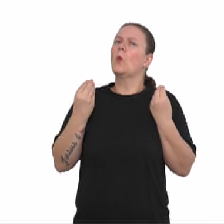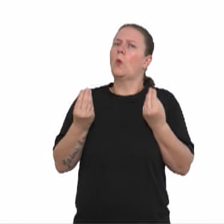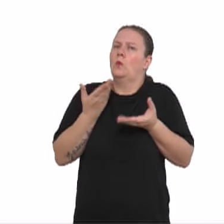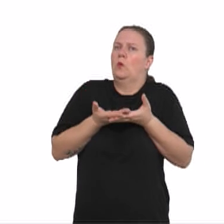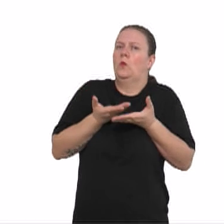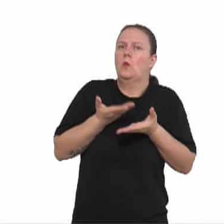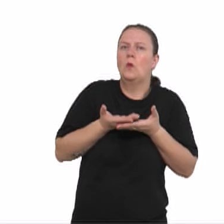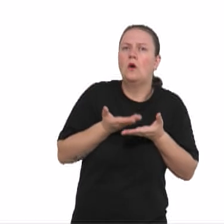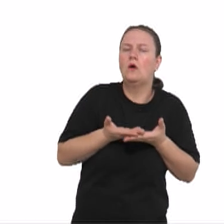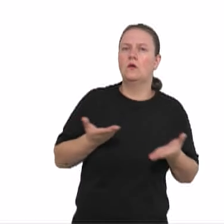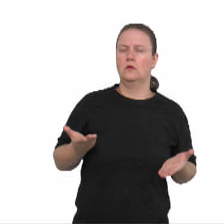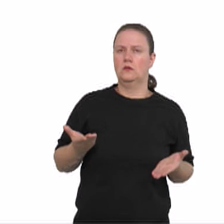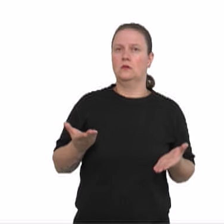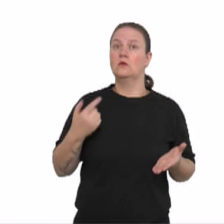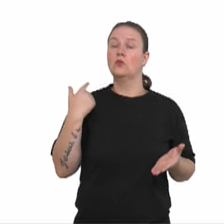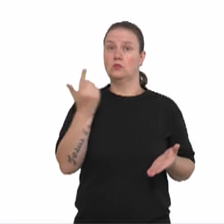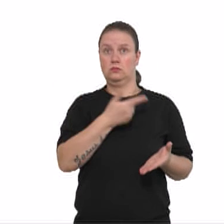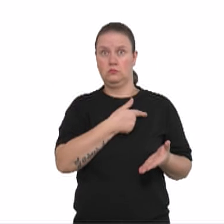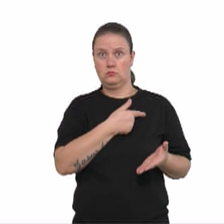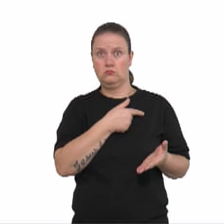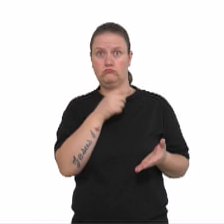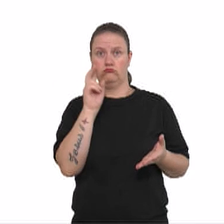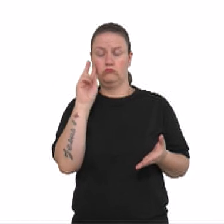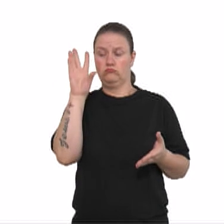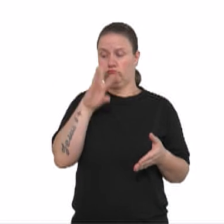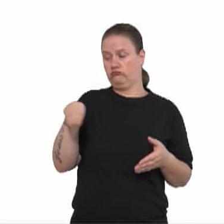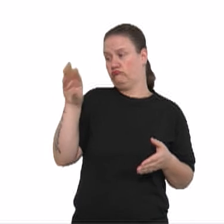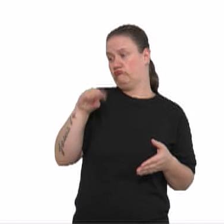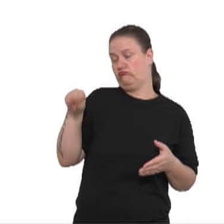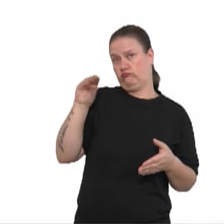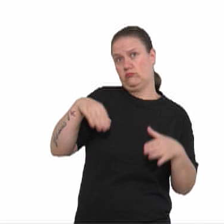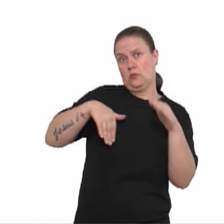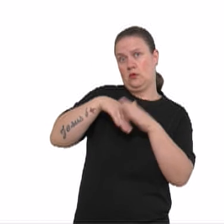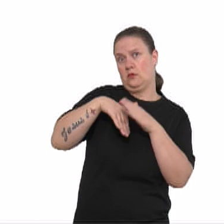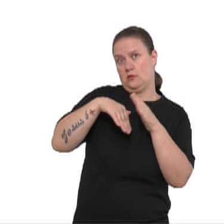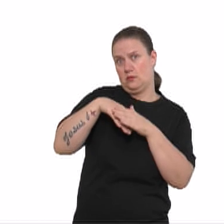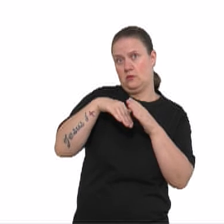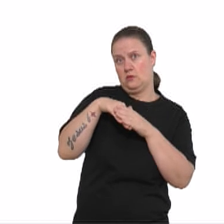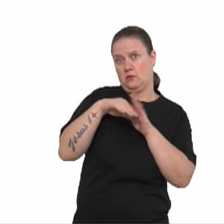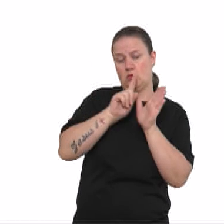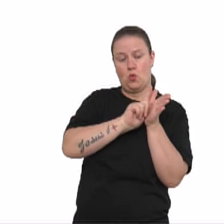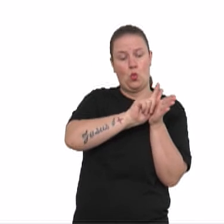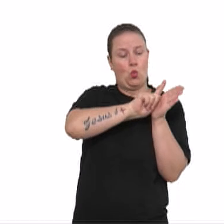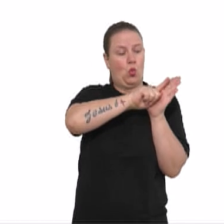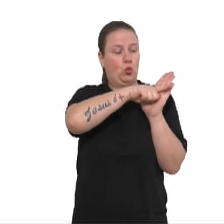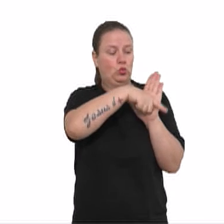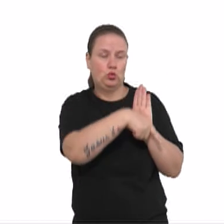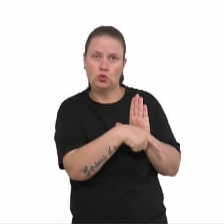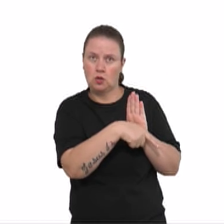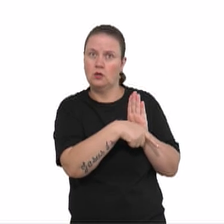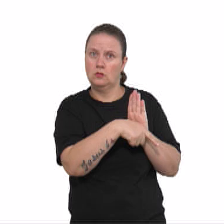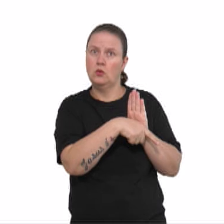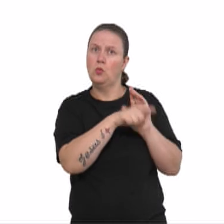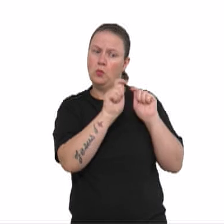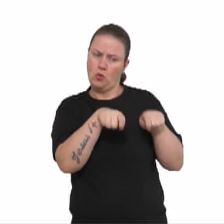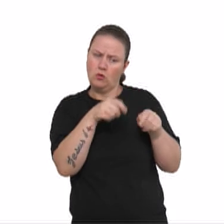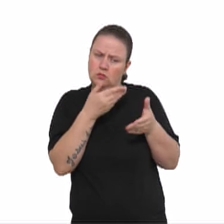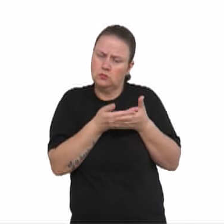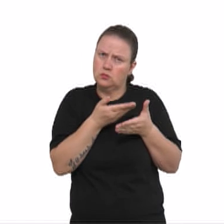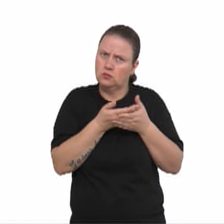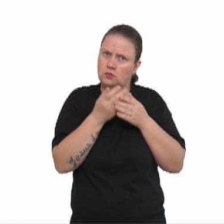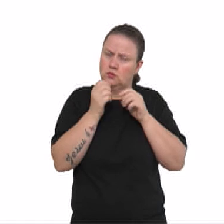aula? Então, nós vimos a narração de futebol, vimos que ele é um gênero discursivo que pode ser estudado na